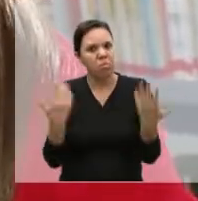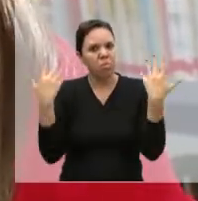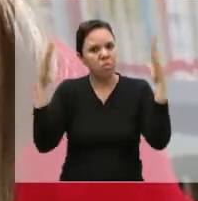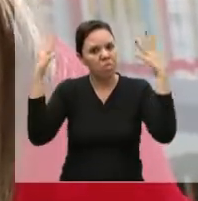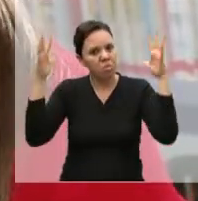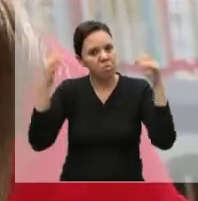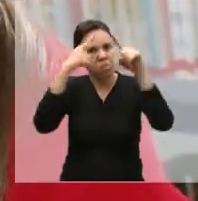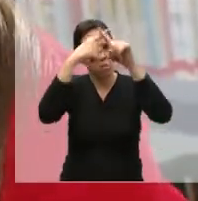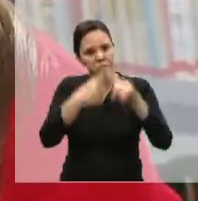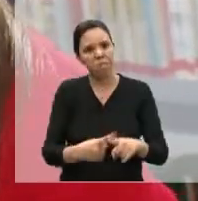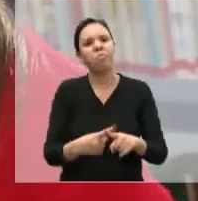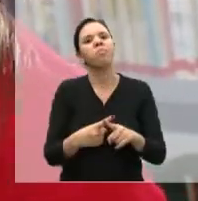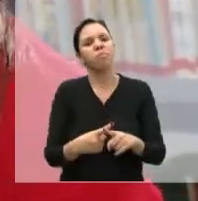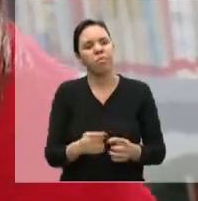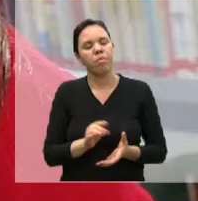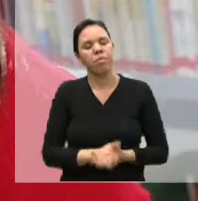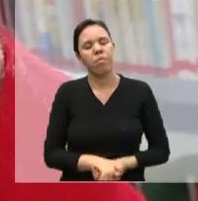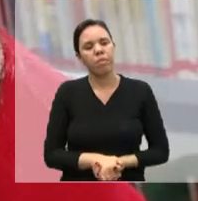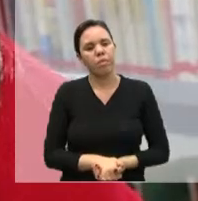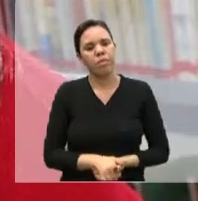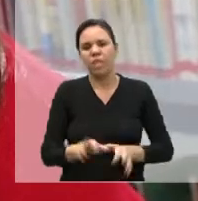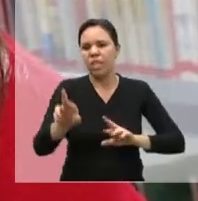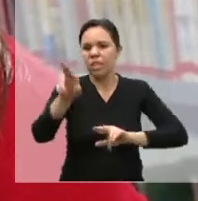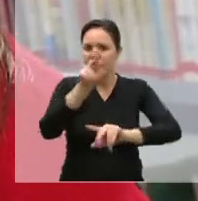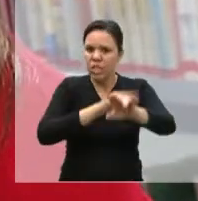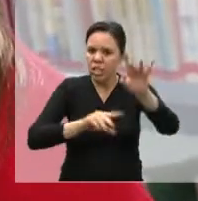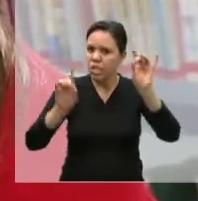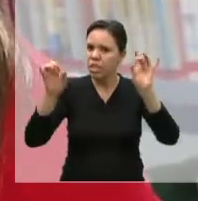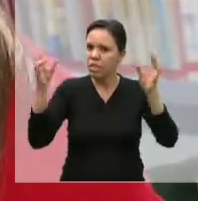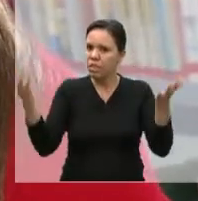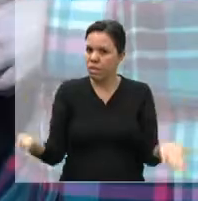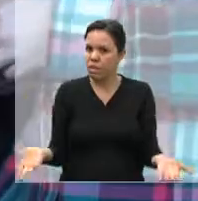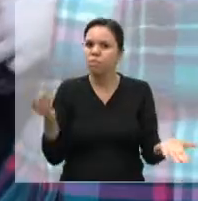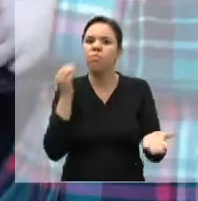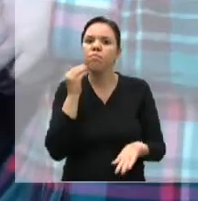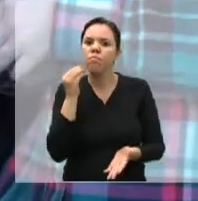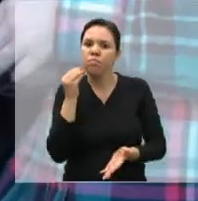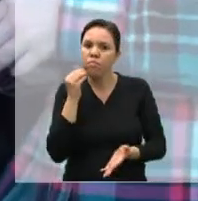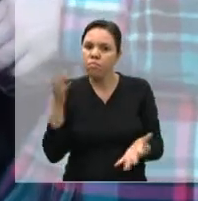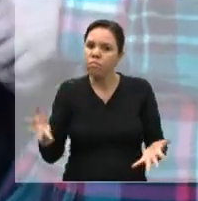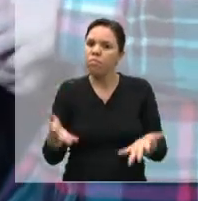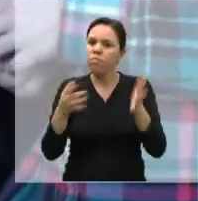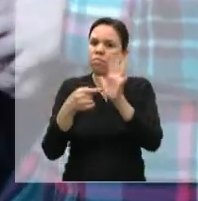que é diferente e oportunidades que são oferecidas a eles.